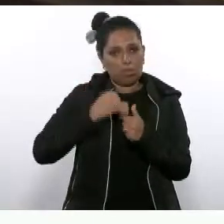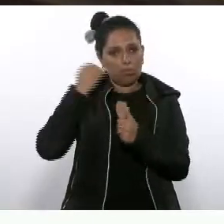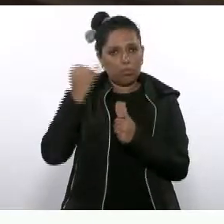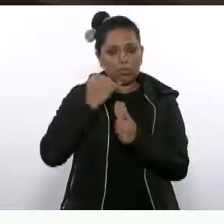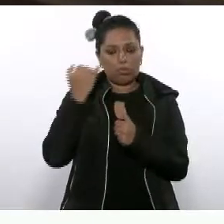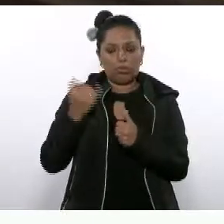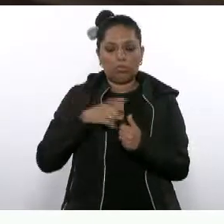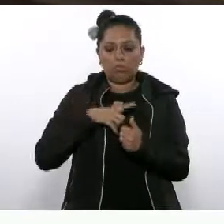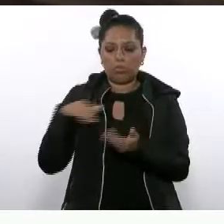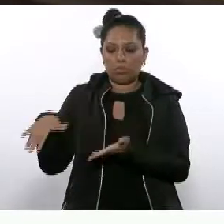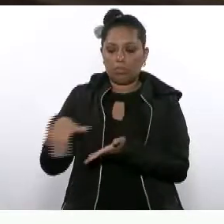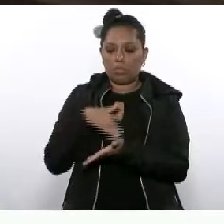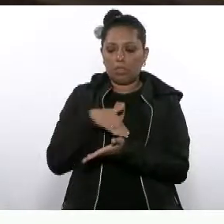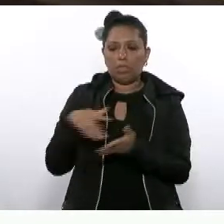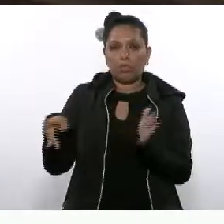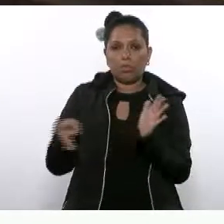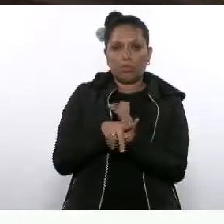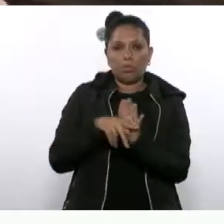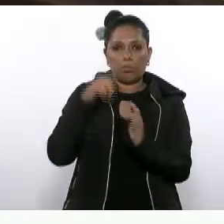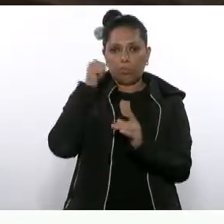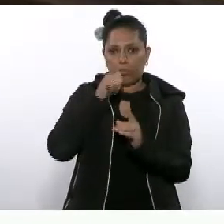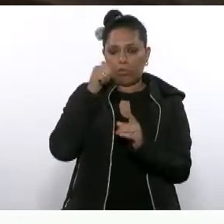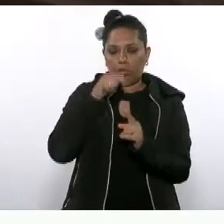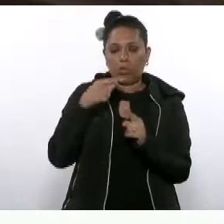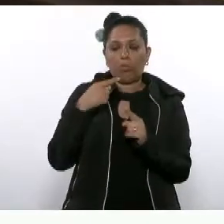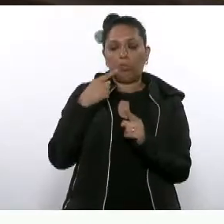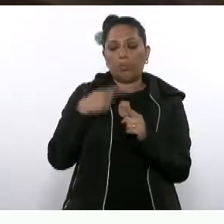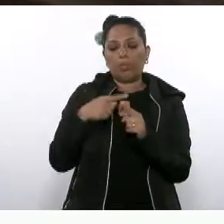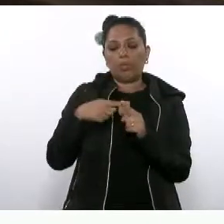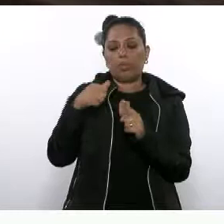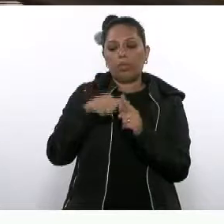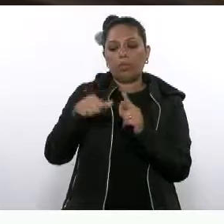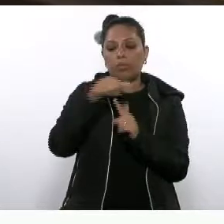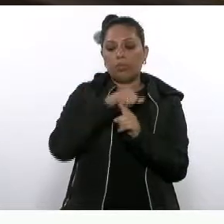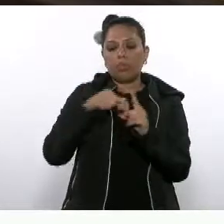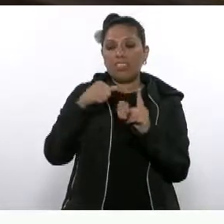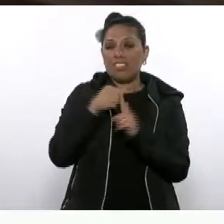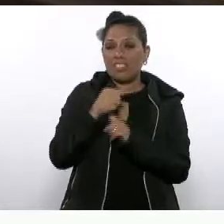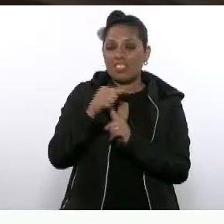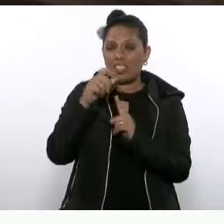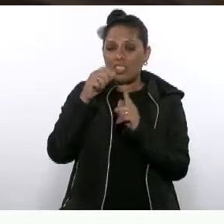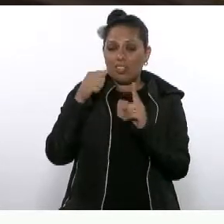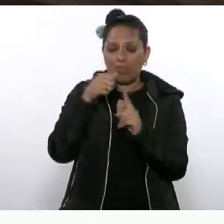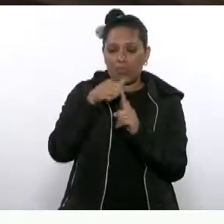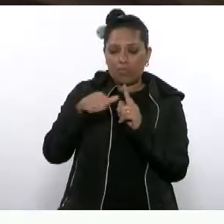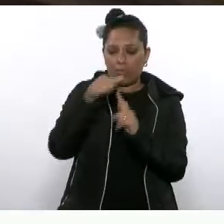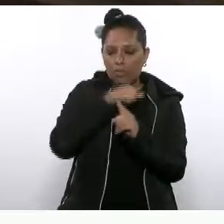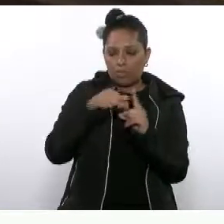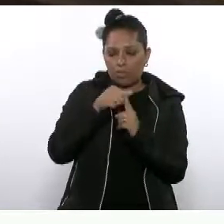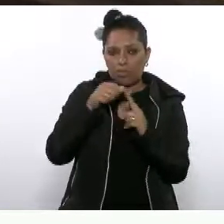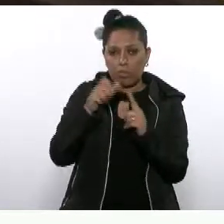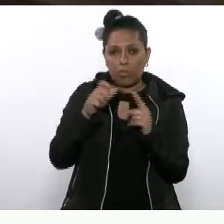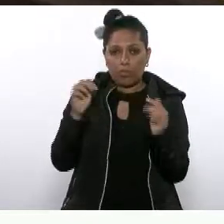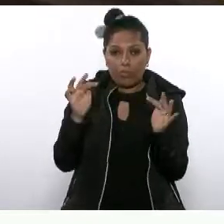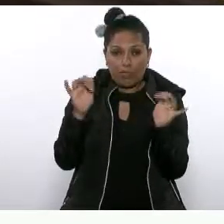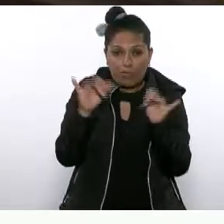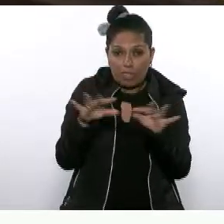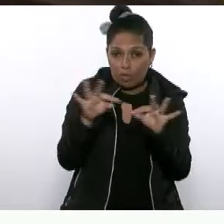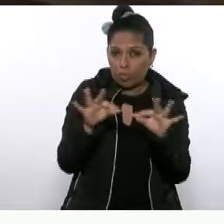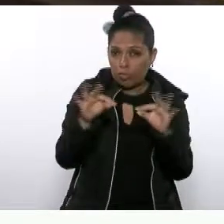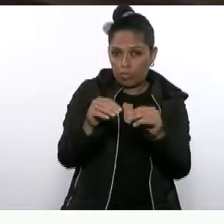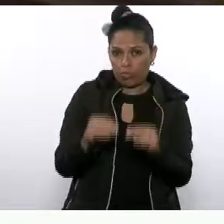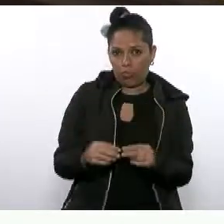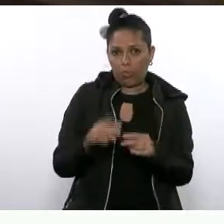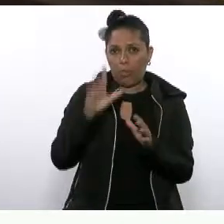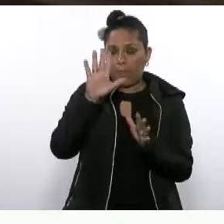da Secretaria de Mulheres, porque o feminicídio é o final de uma cadeia causal. E na violência psicológica,